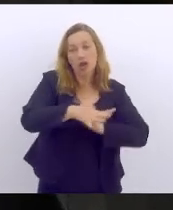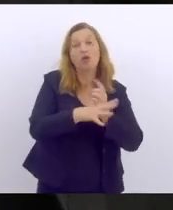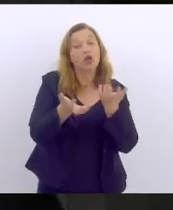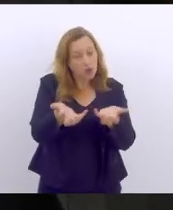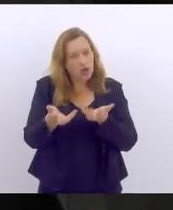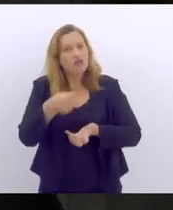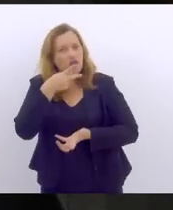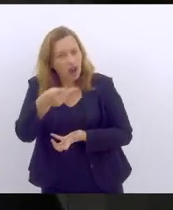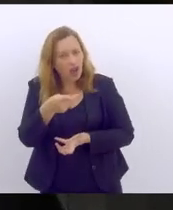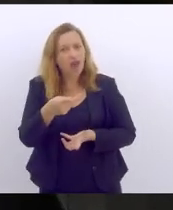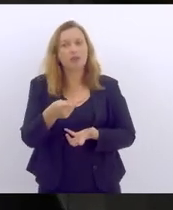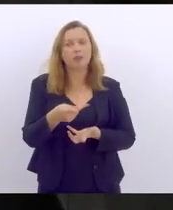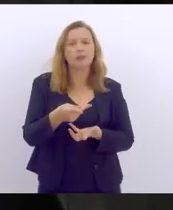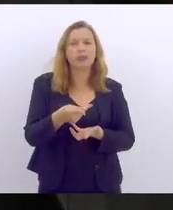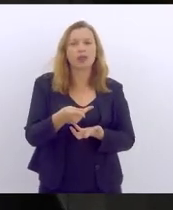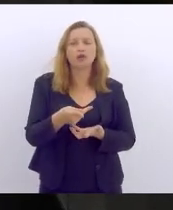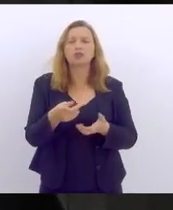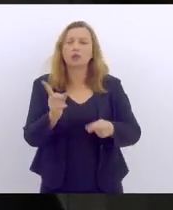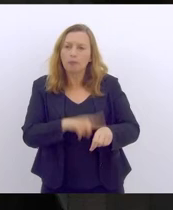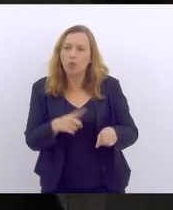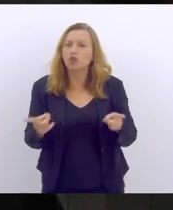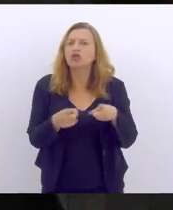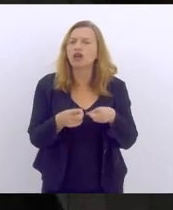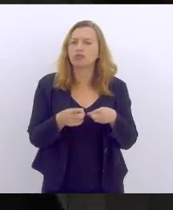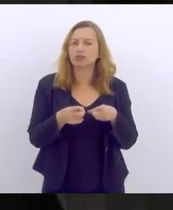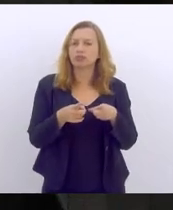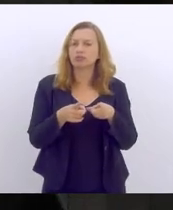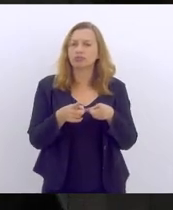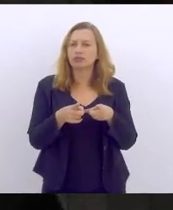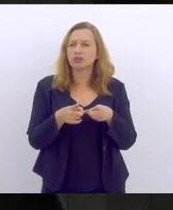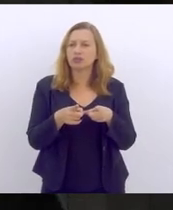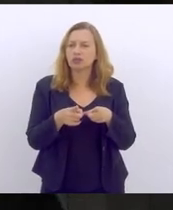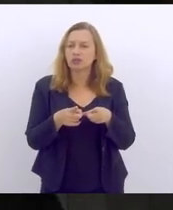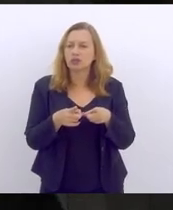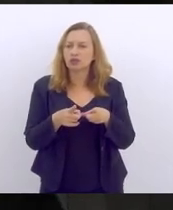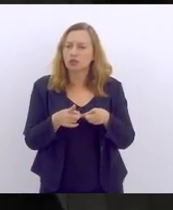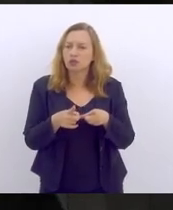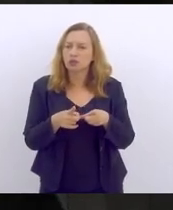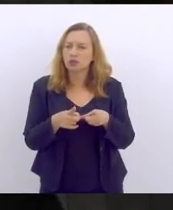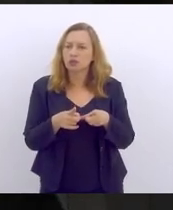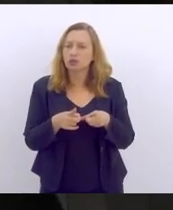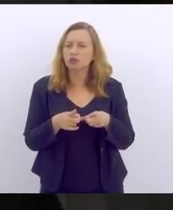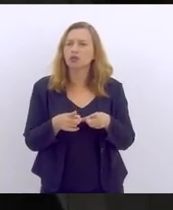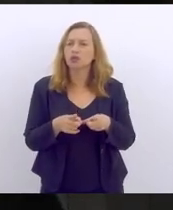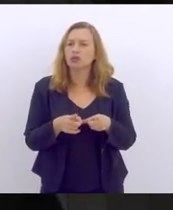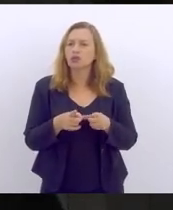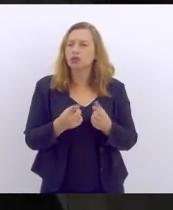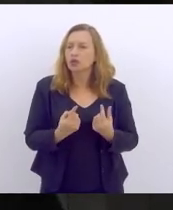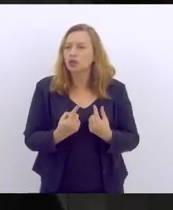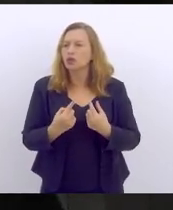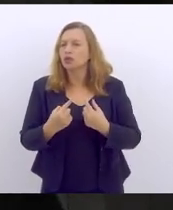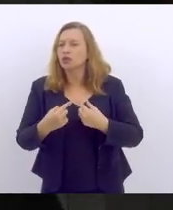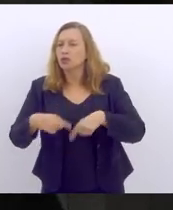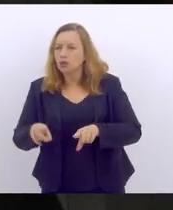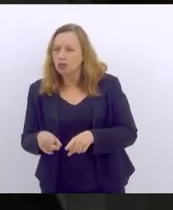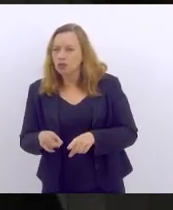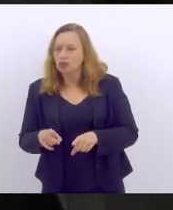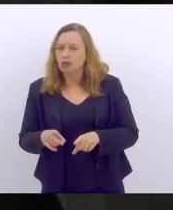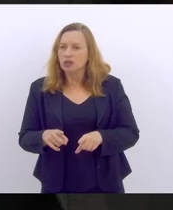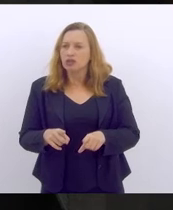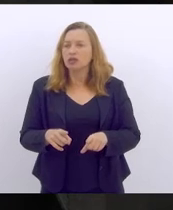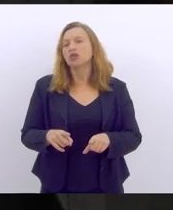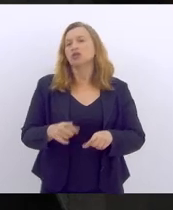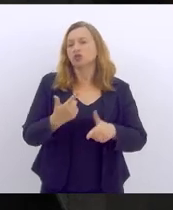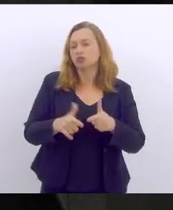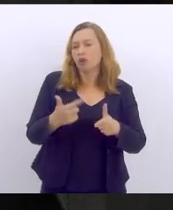dizer que não curto prazo no imediatismo do enfrentamento as emergências de urgências